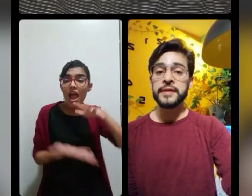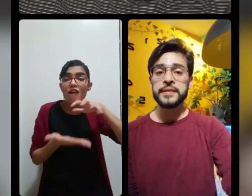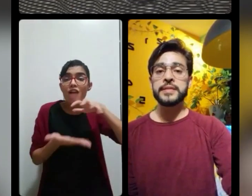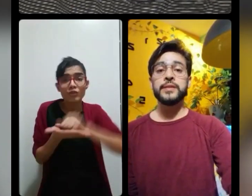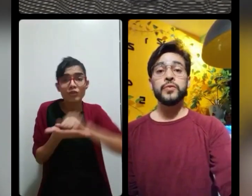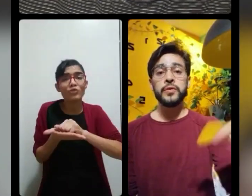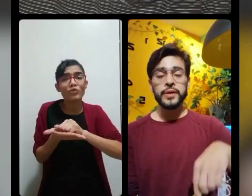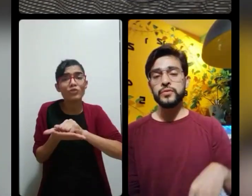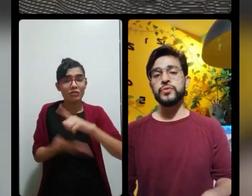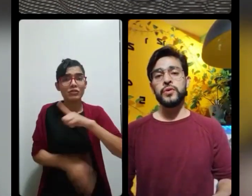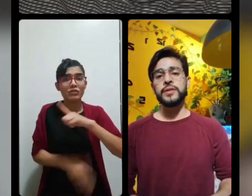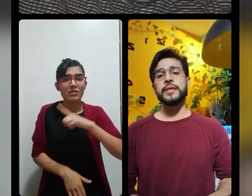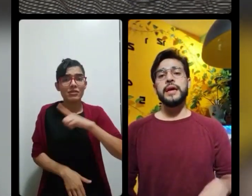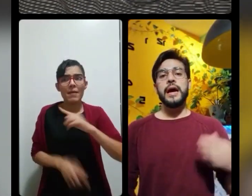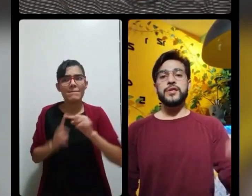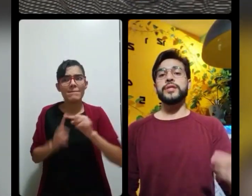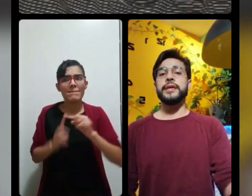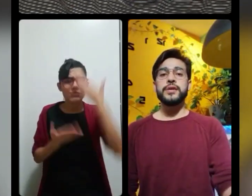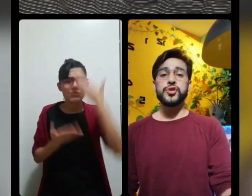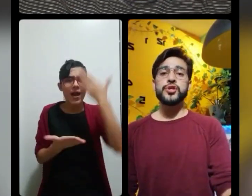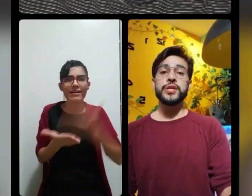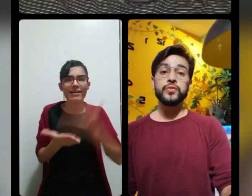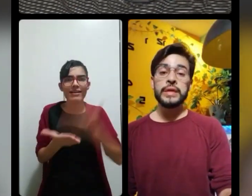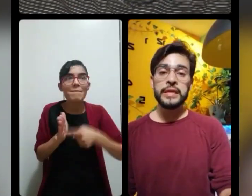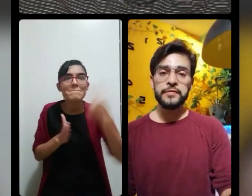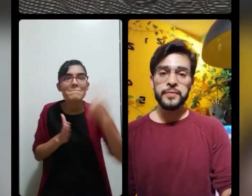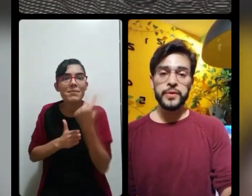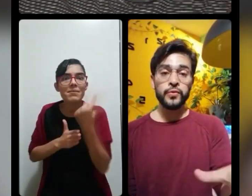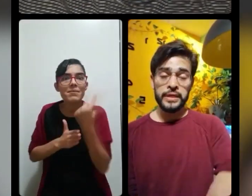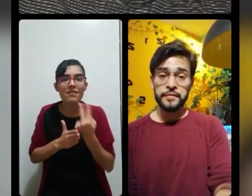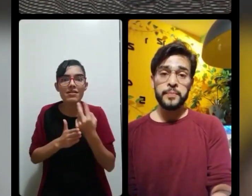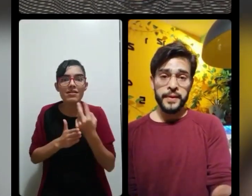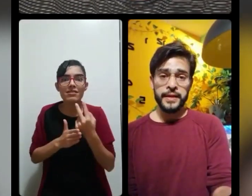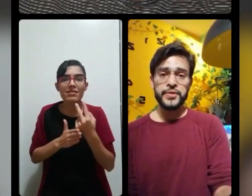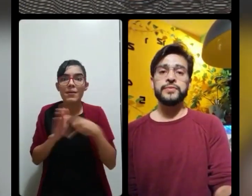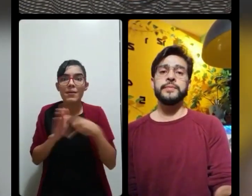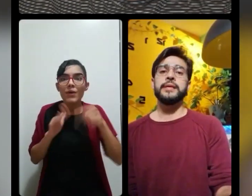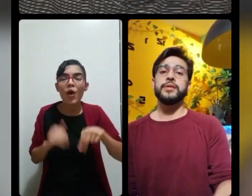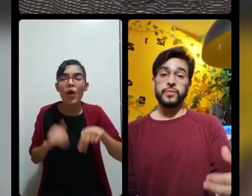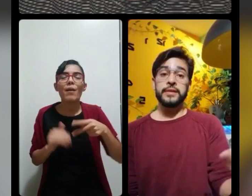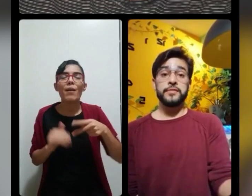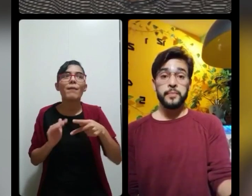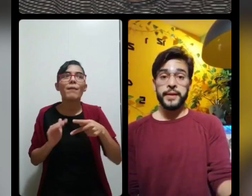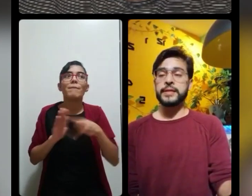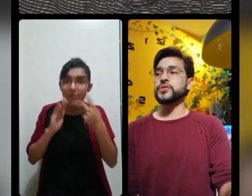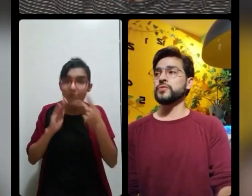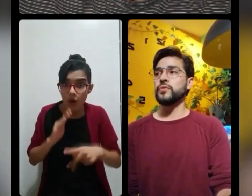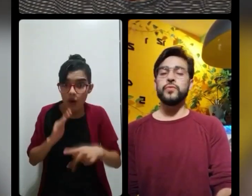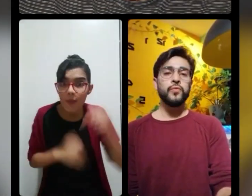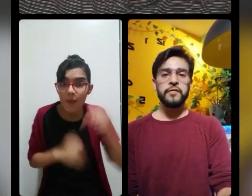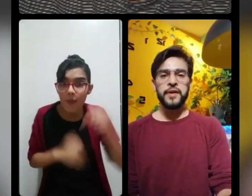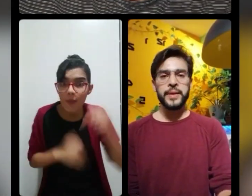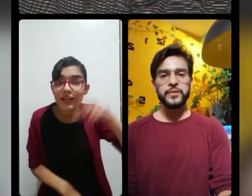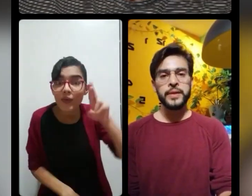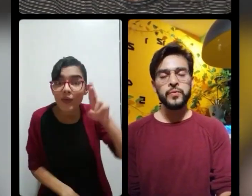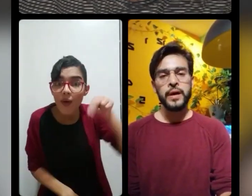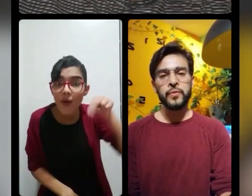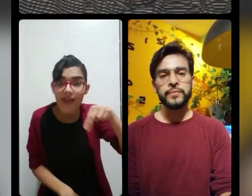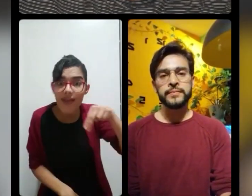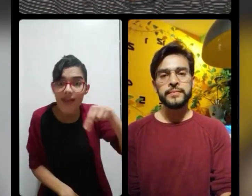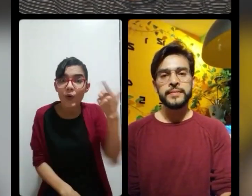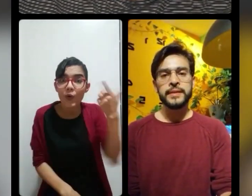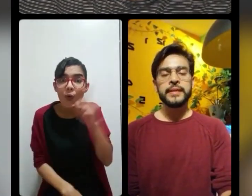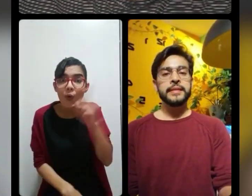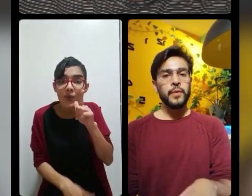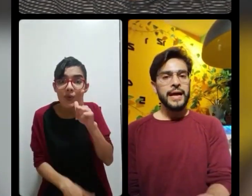primeira vez que no Rio Grande do Norte a gente registra num livro impresso, um alfabeto